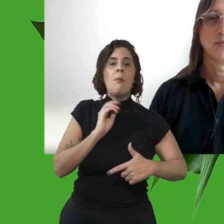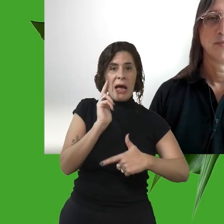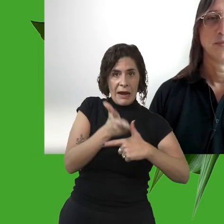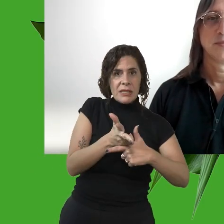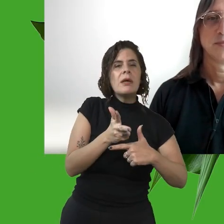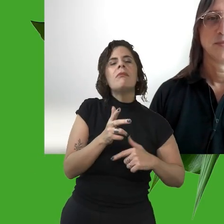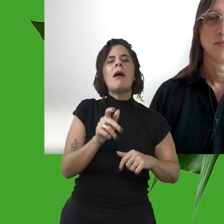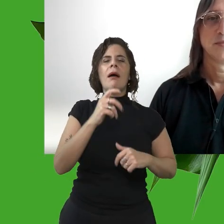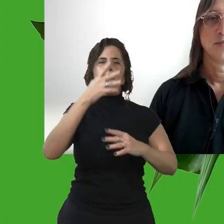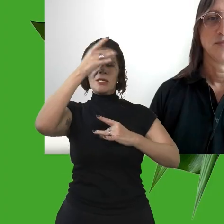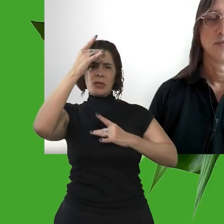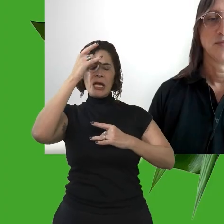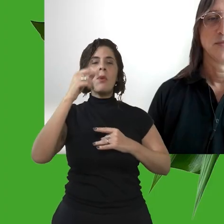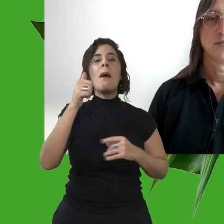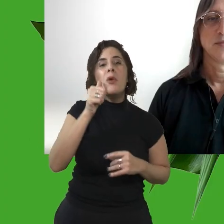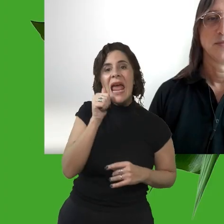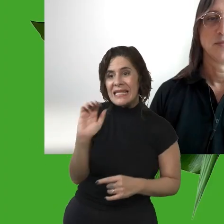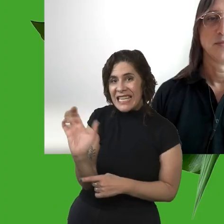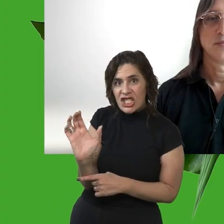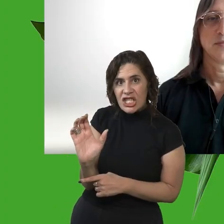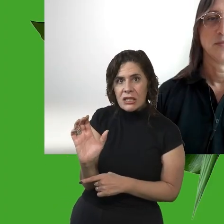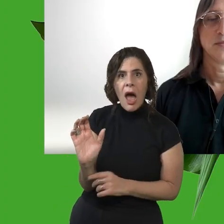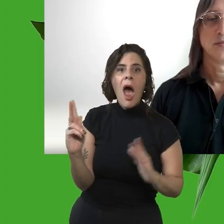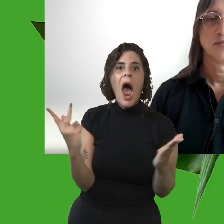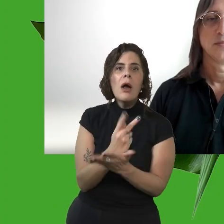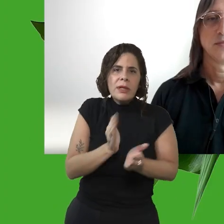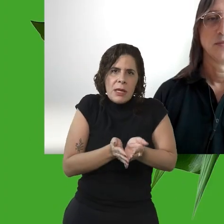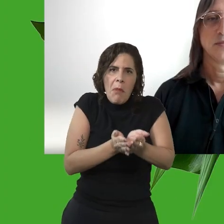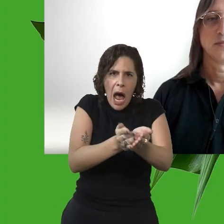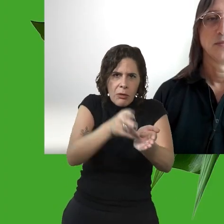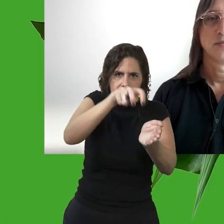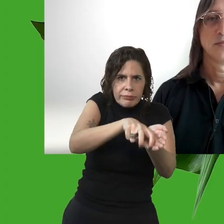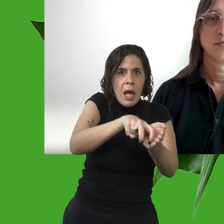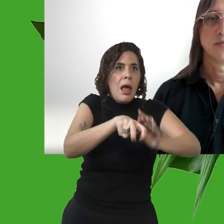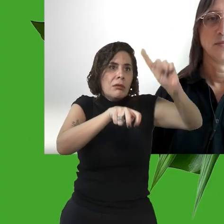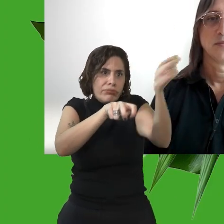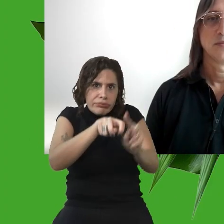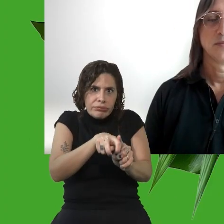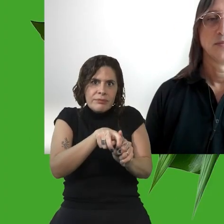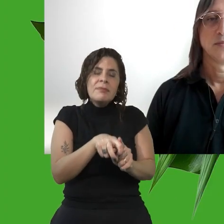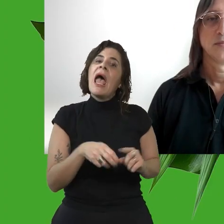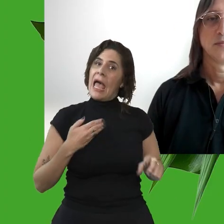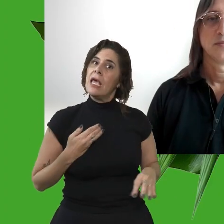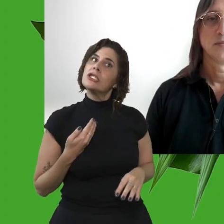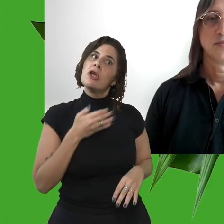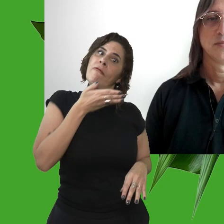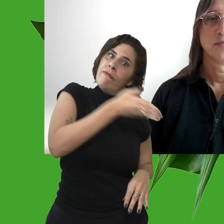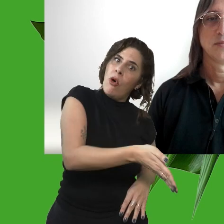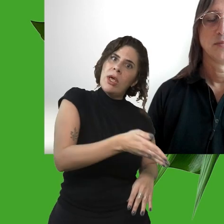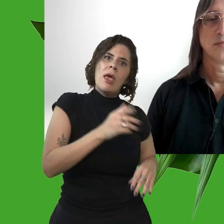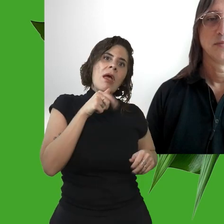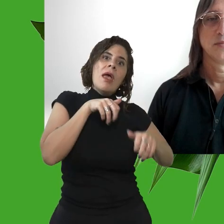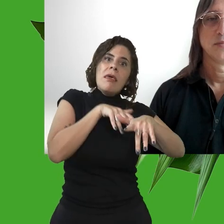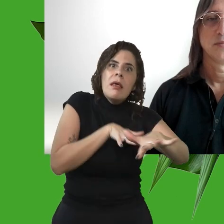foi atingida por um raio numa embarcação. E a gente foi contar essa história, né? E fomos lá à beira do rio com ela, né, para mostrar